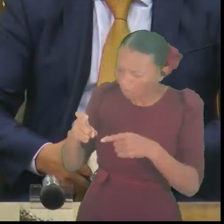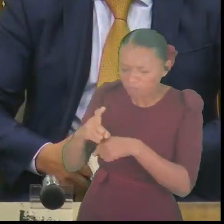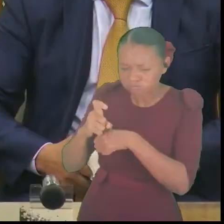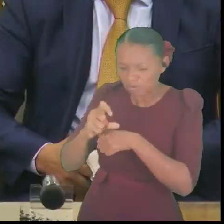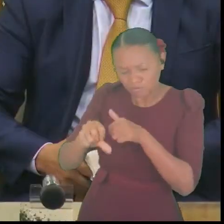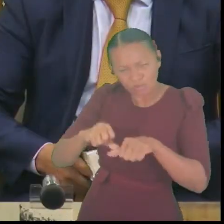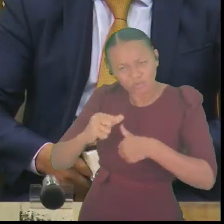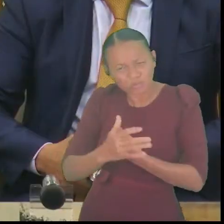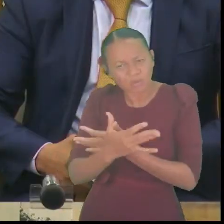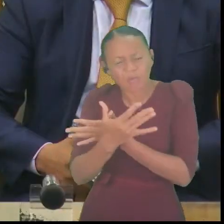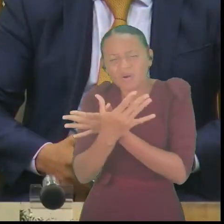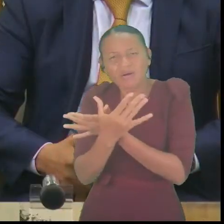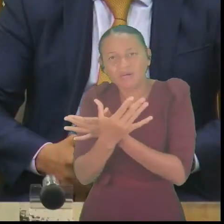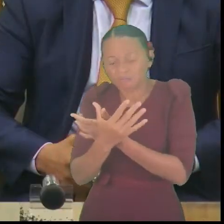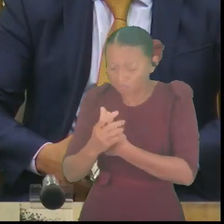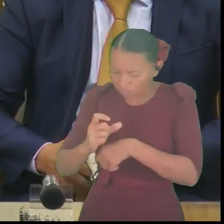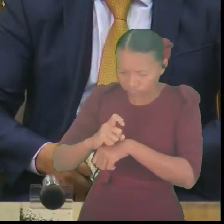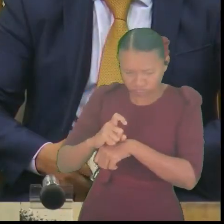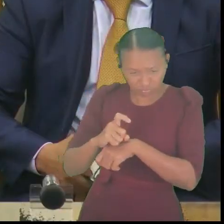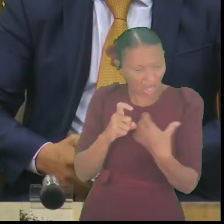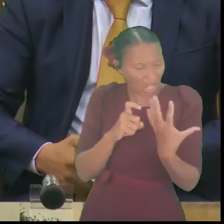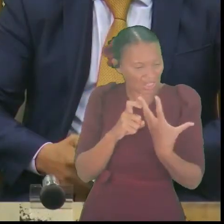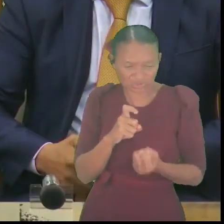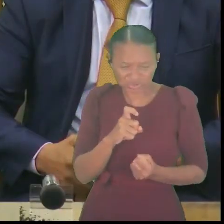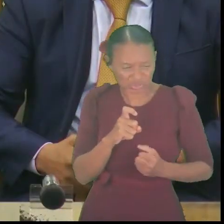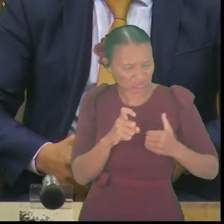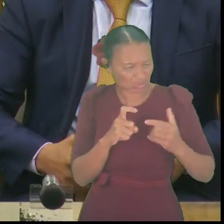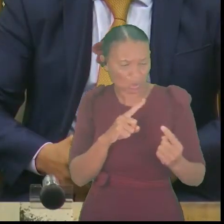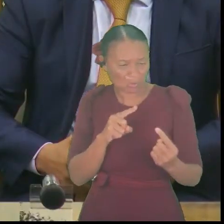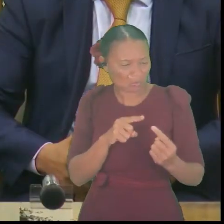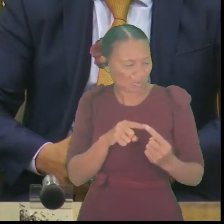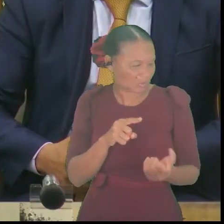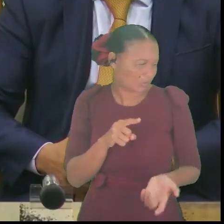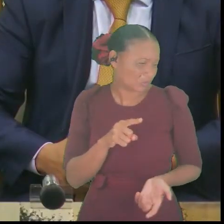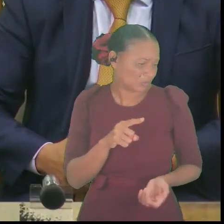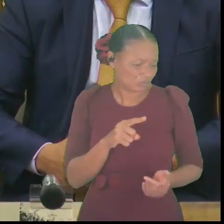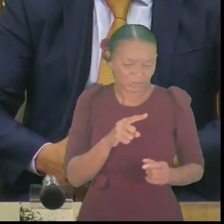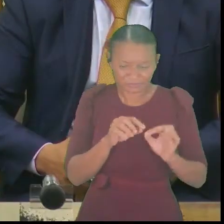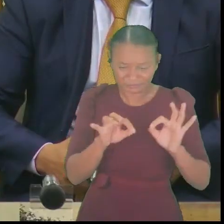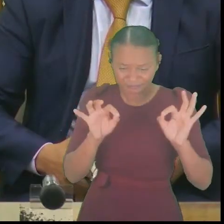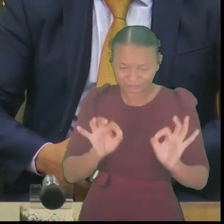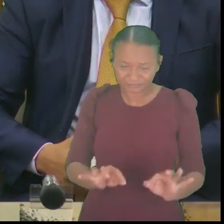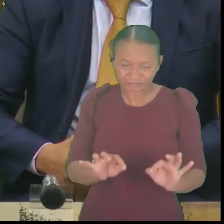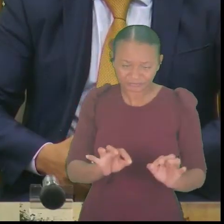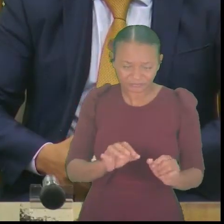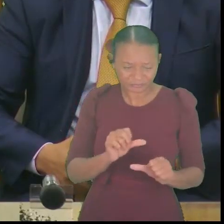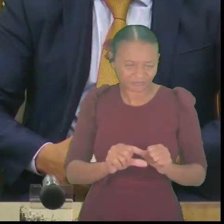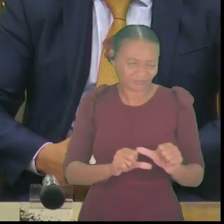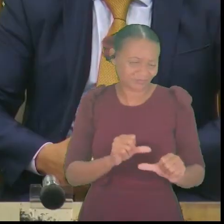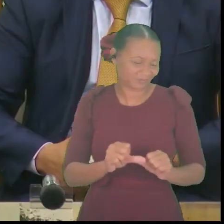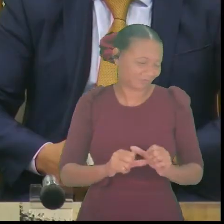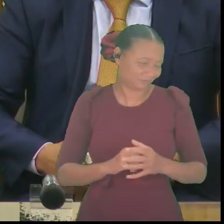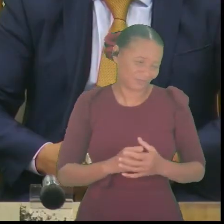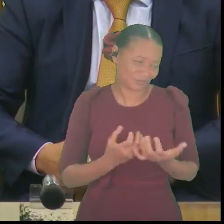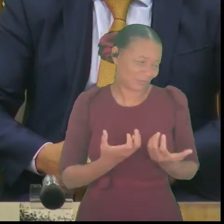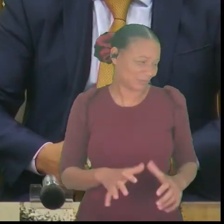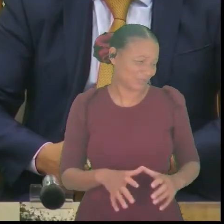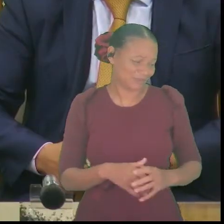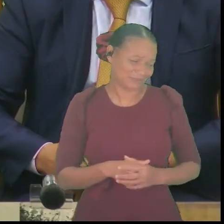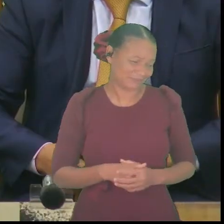saiu borboleta? Porque eu não aceitei o propósito ou o projeto da metamorfose.